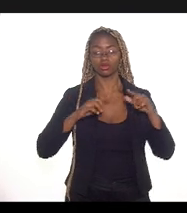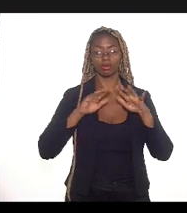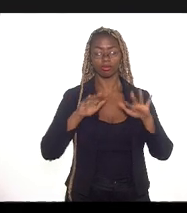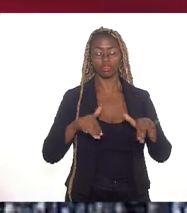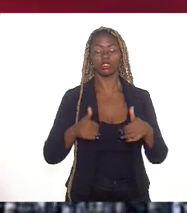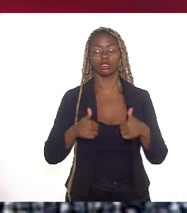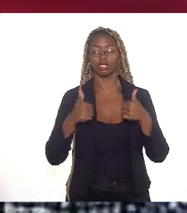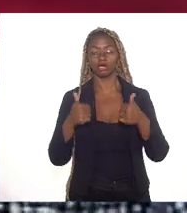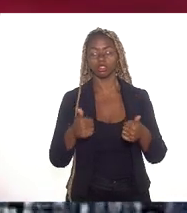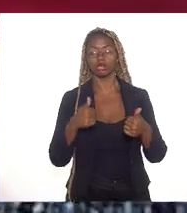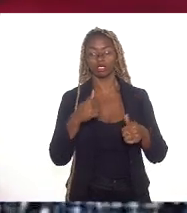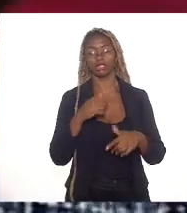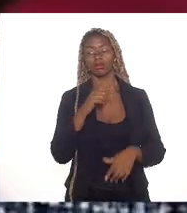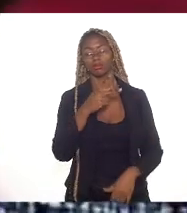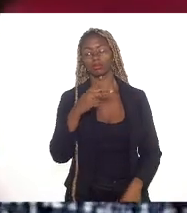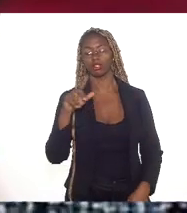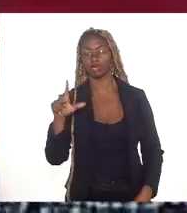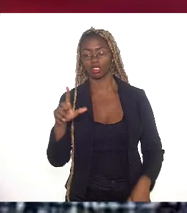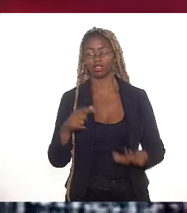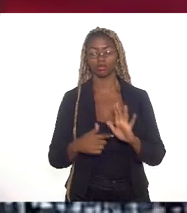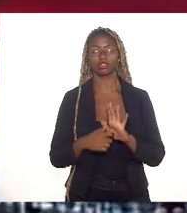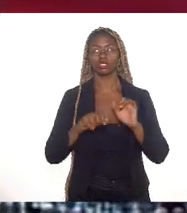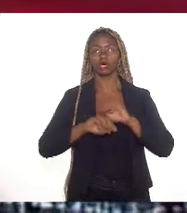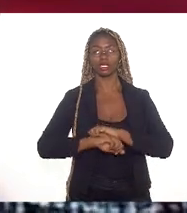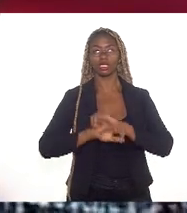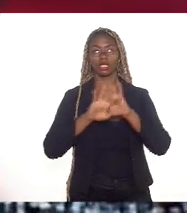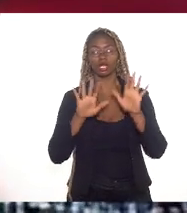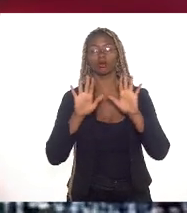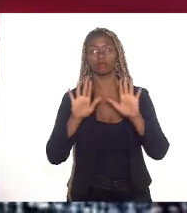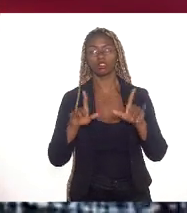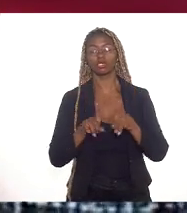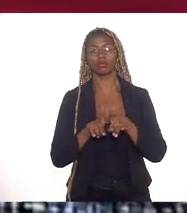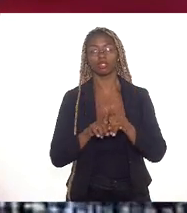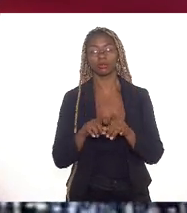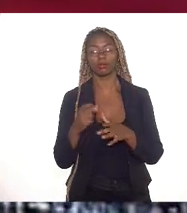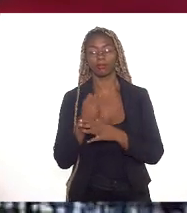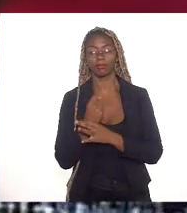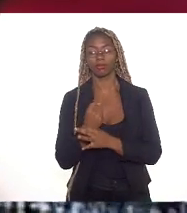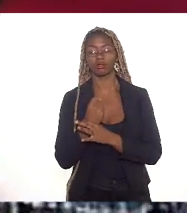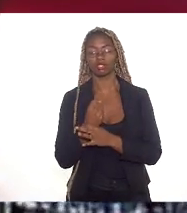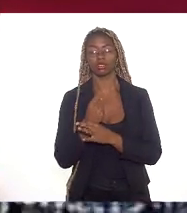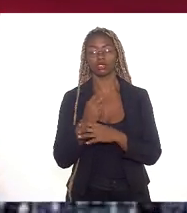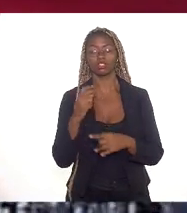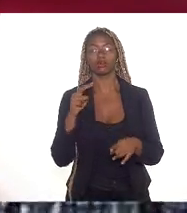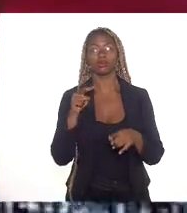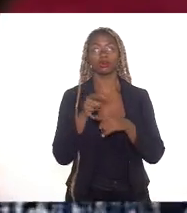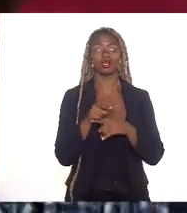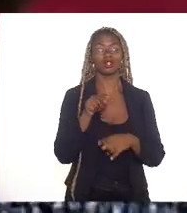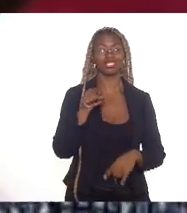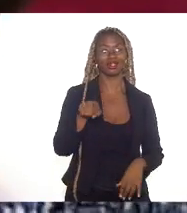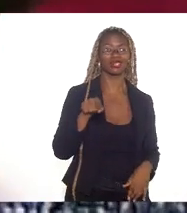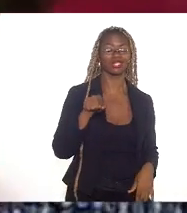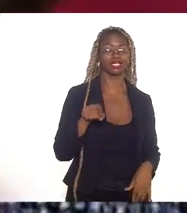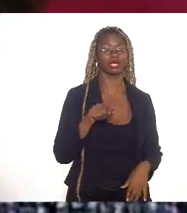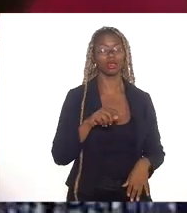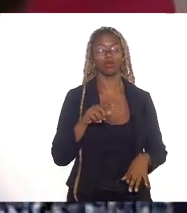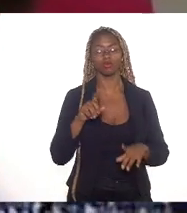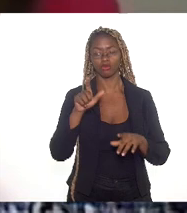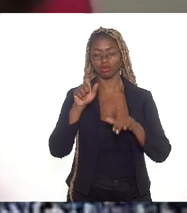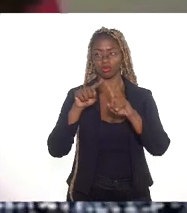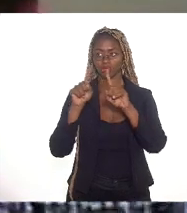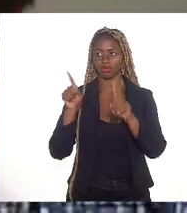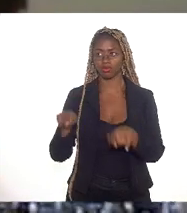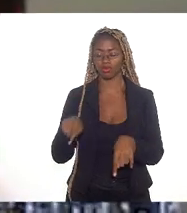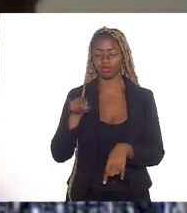para garantir transparência, mas também proteção aos servidores. Então, por isso, o meu voto